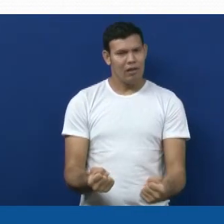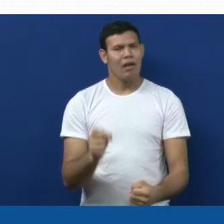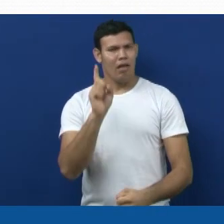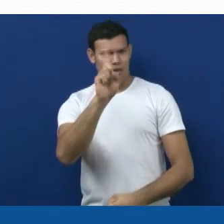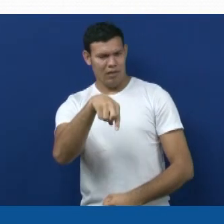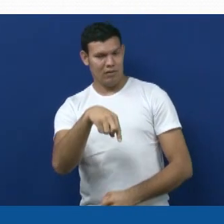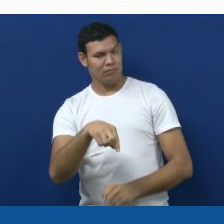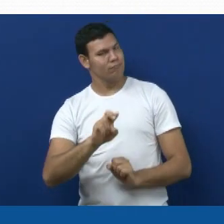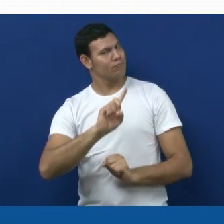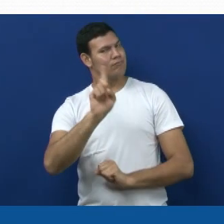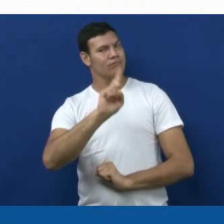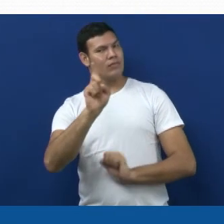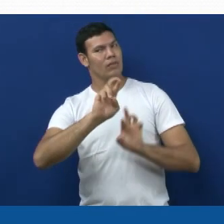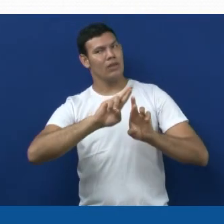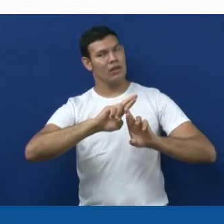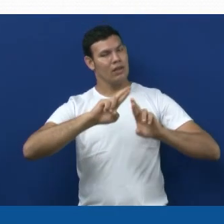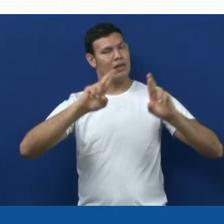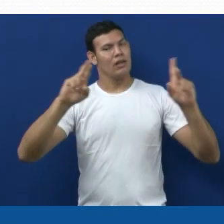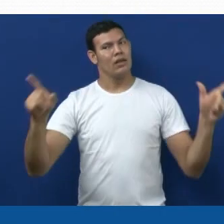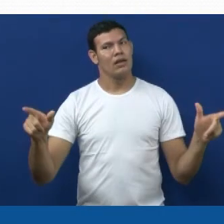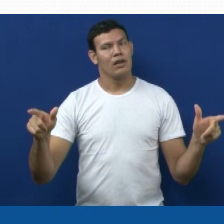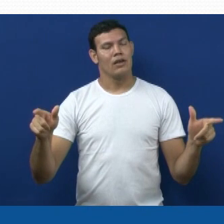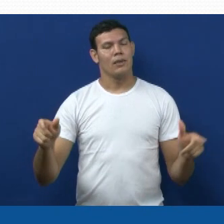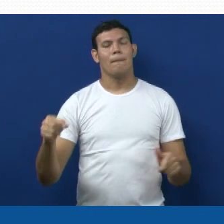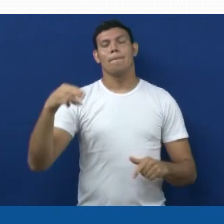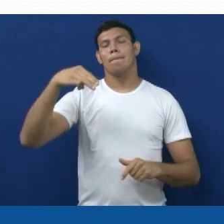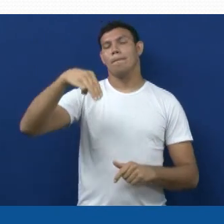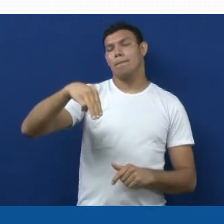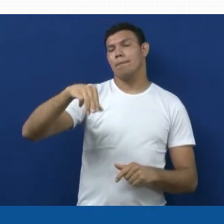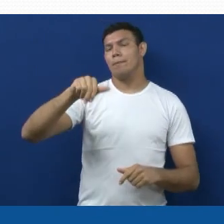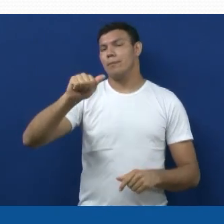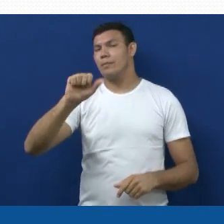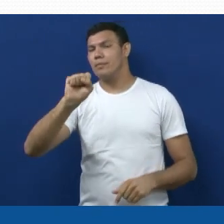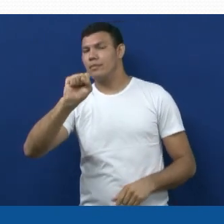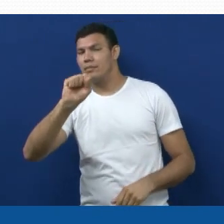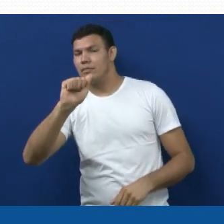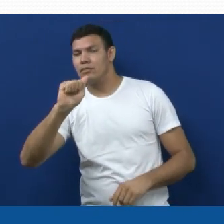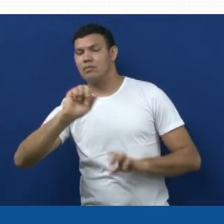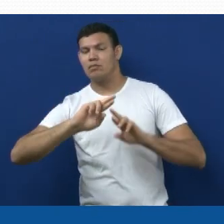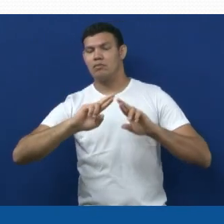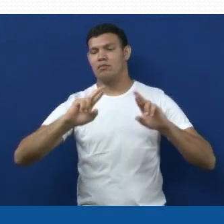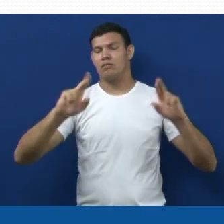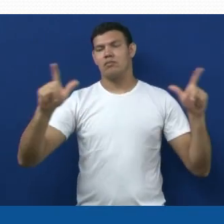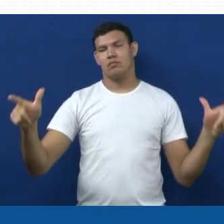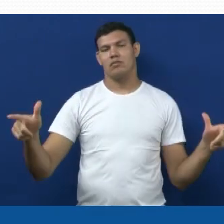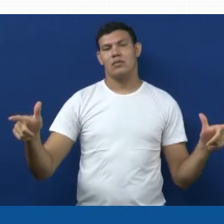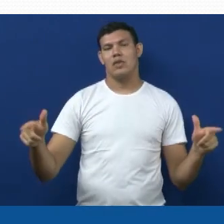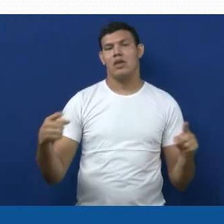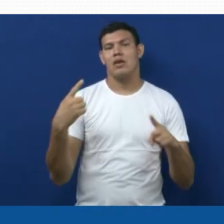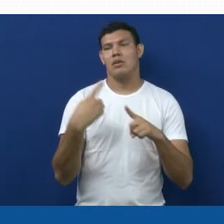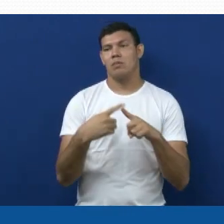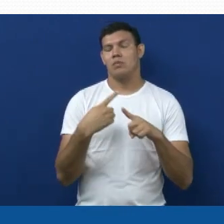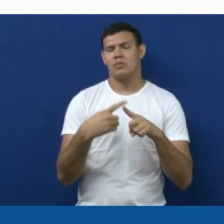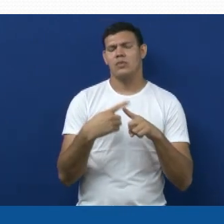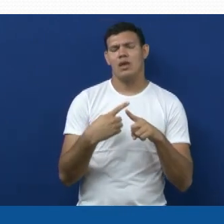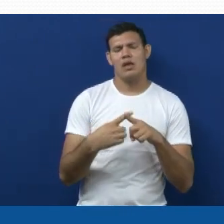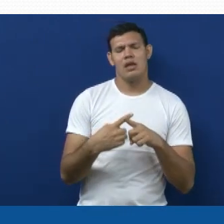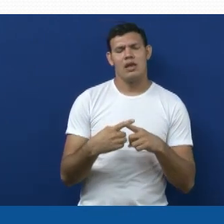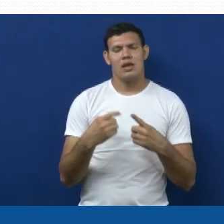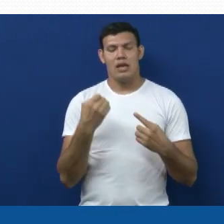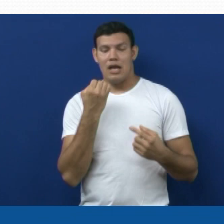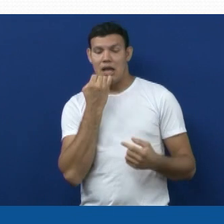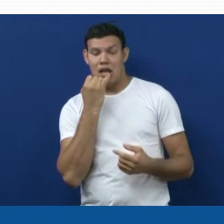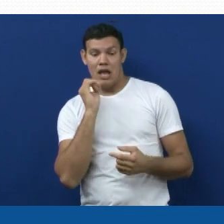que massa, fisicamente, é uma grandeza e ela vai indicar a medida da inércia ou da